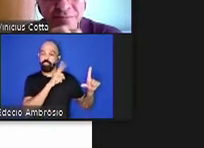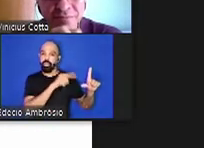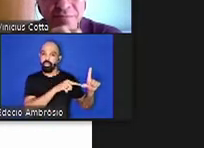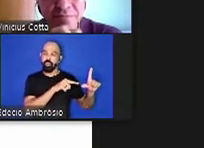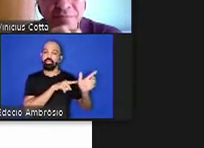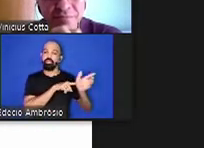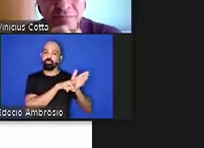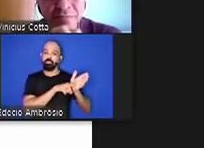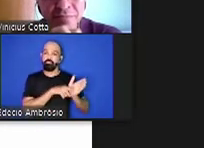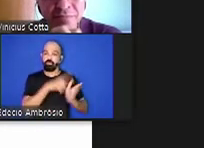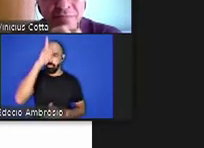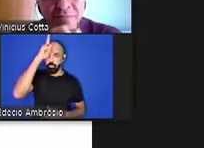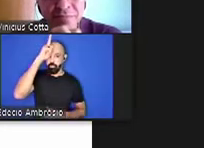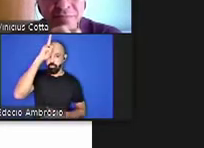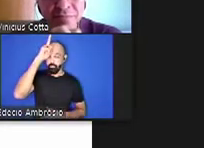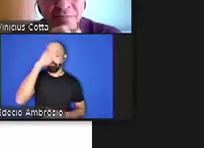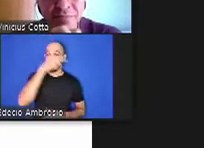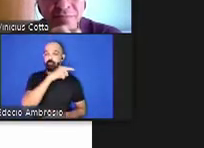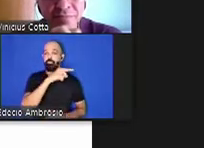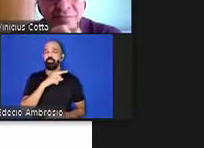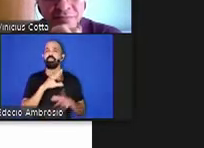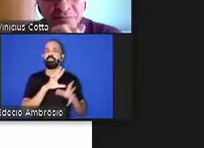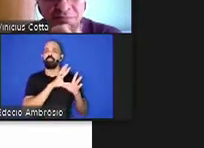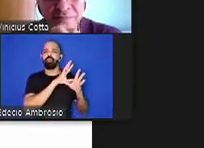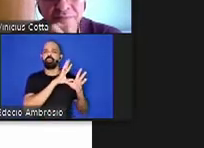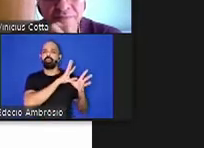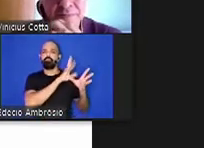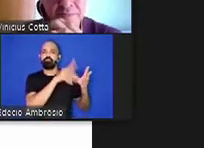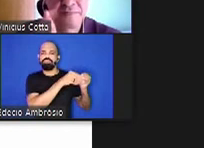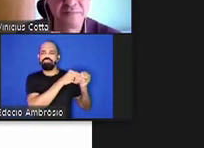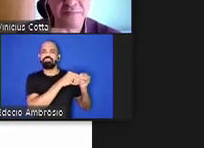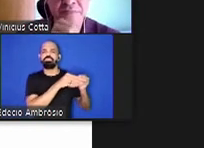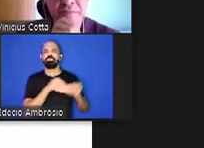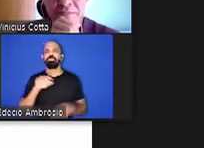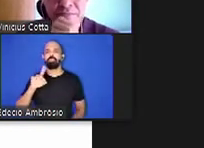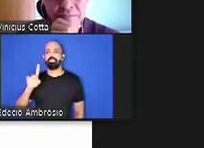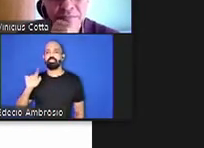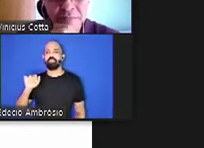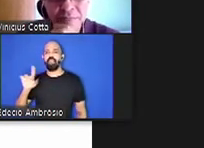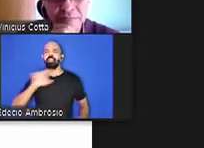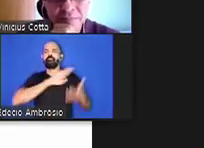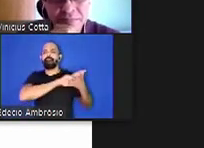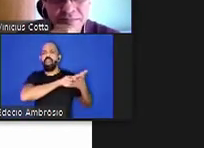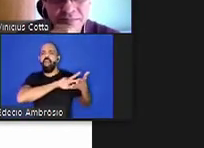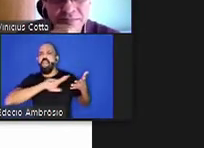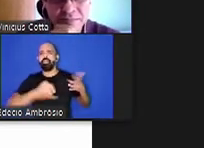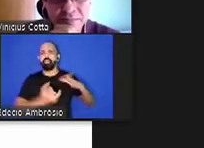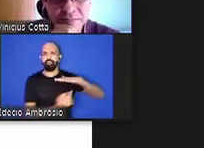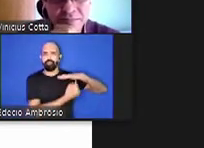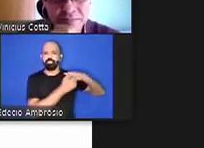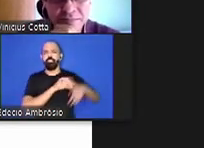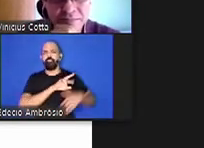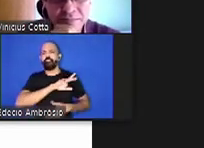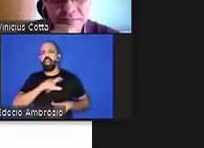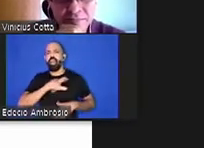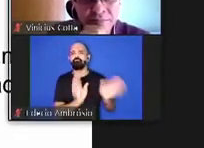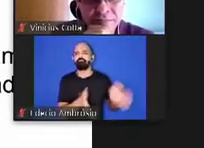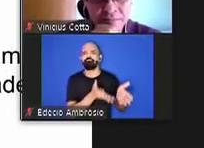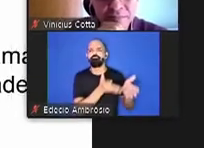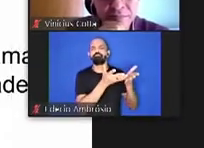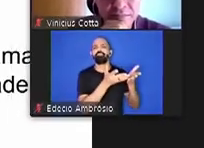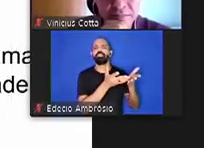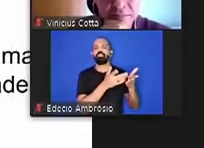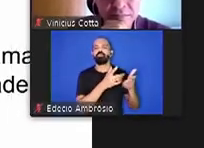Germany, que reúne não só a oportunidade do DAD, mas várias instituições, várias agências de fomento. Eu